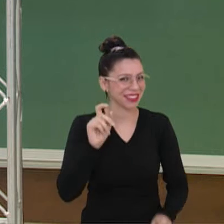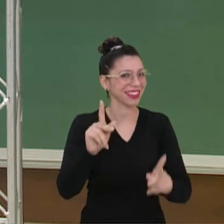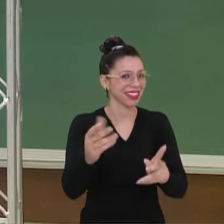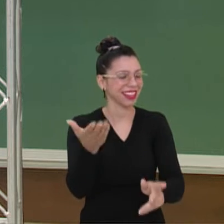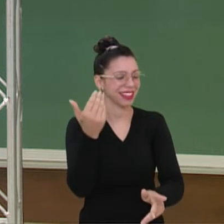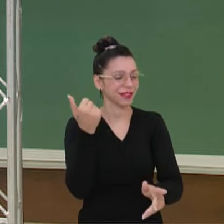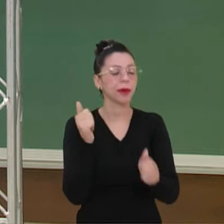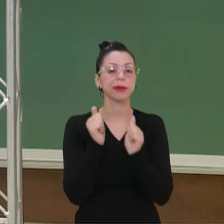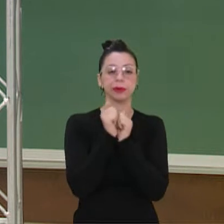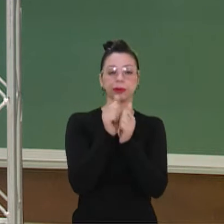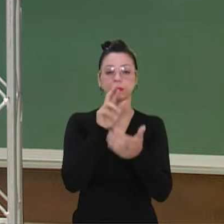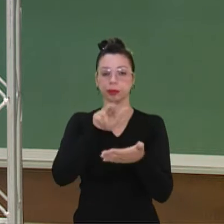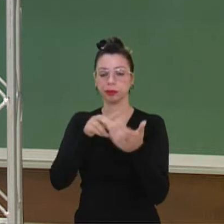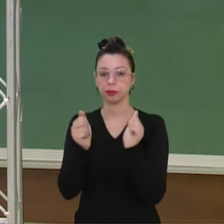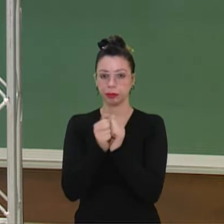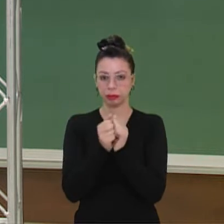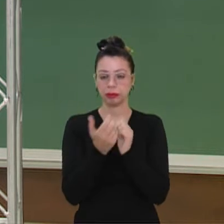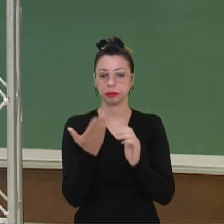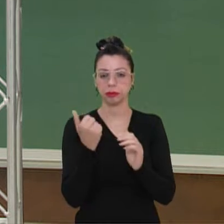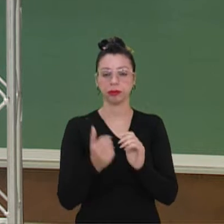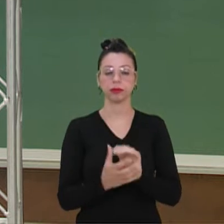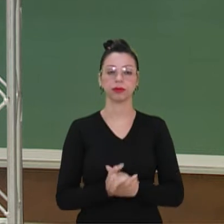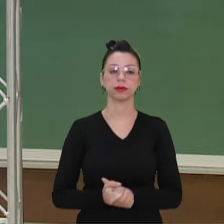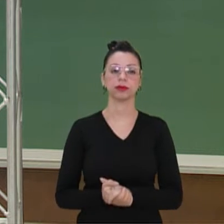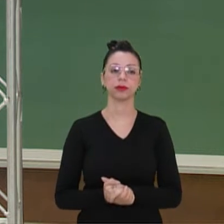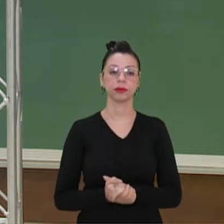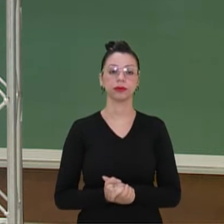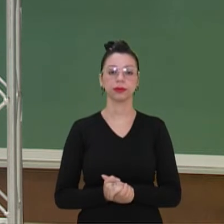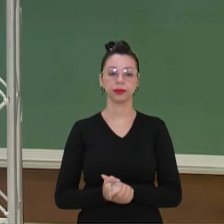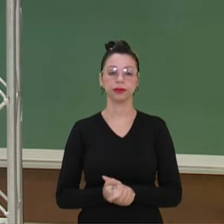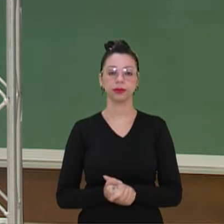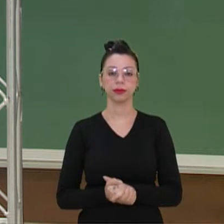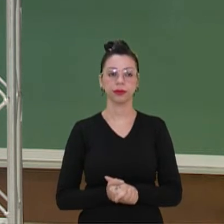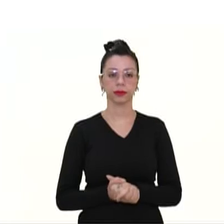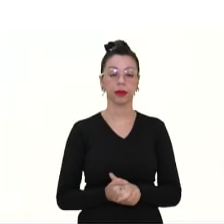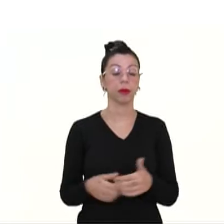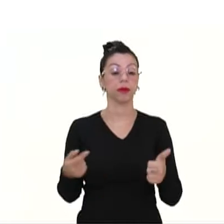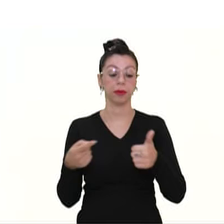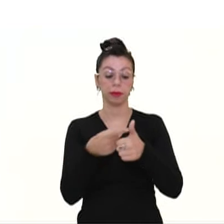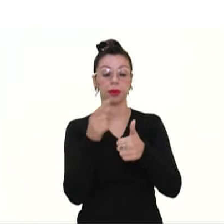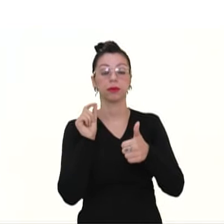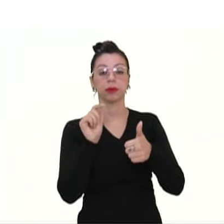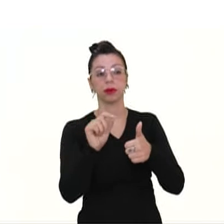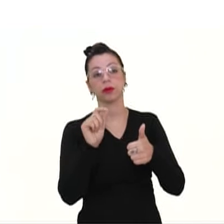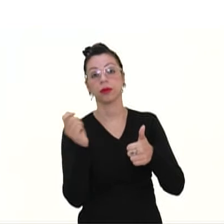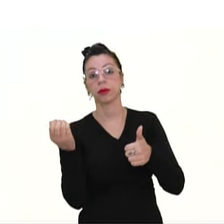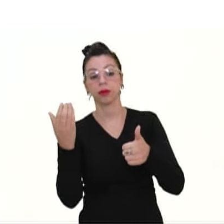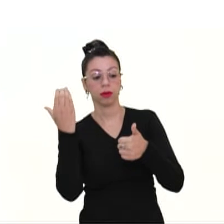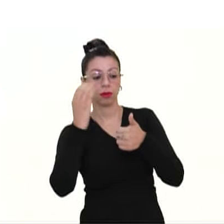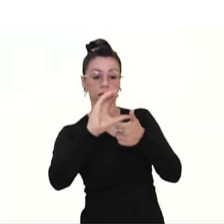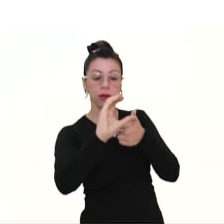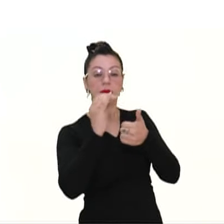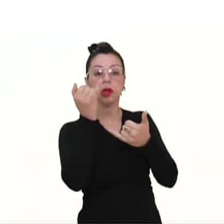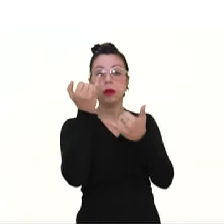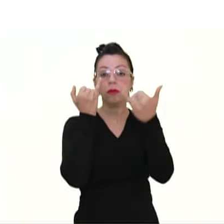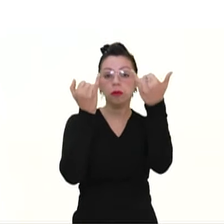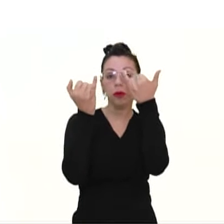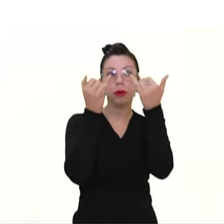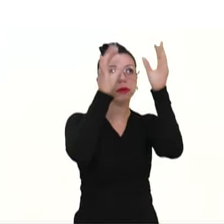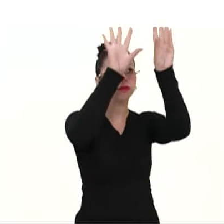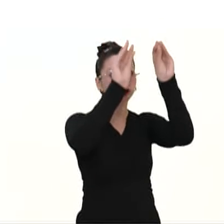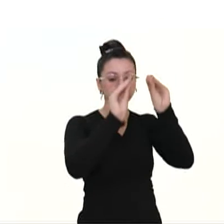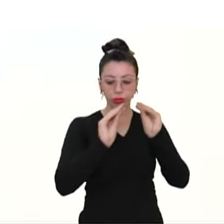venha comigo, vamos resolver junto, tá bom? Vamos lá. Olha só, primeiramente, nós temos que colocar aqui as informações, ó. LT